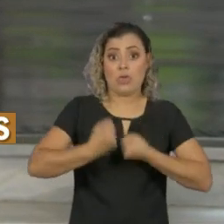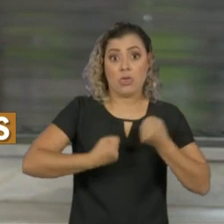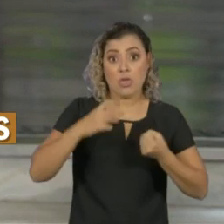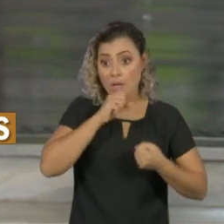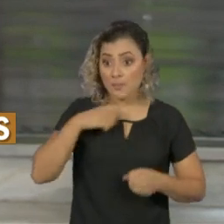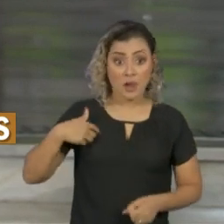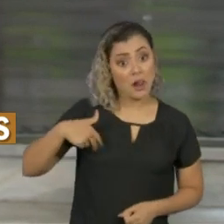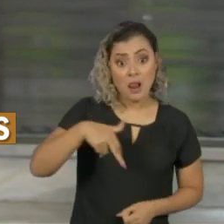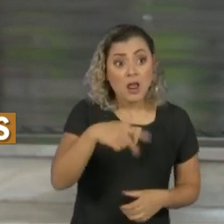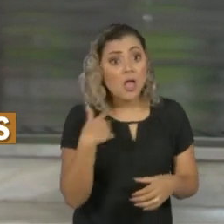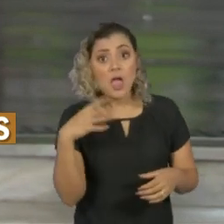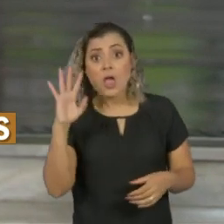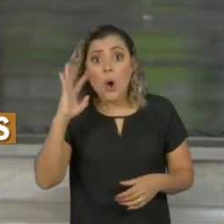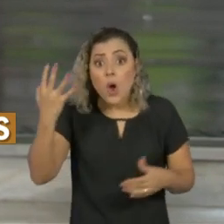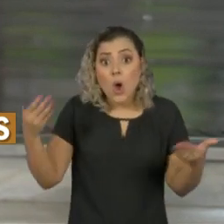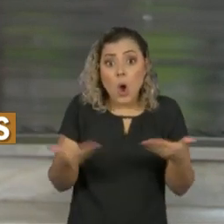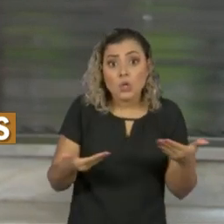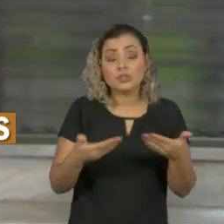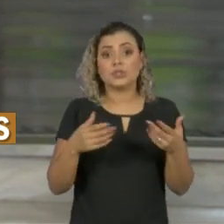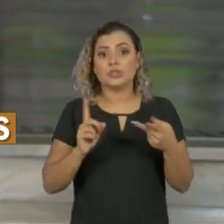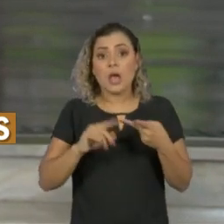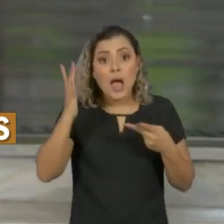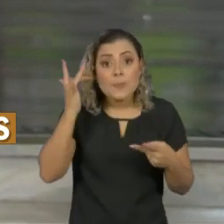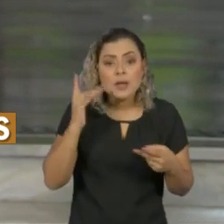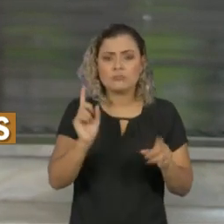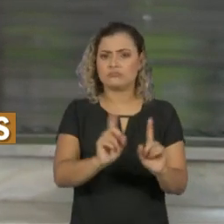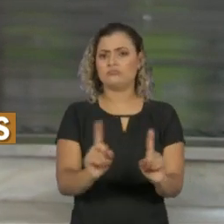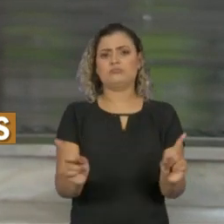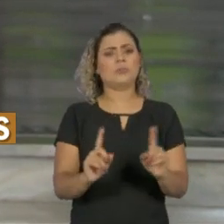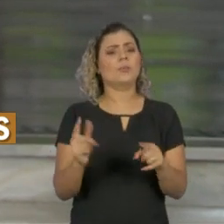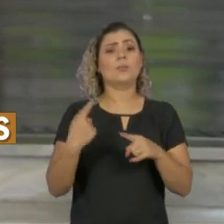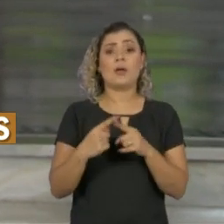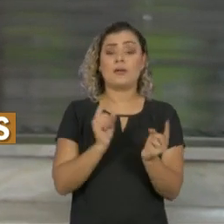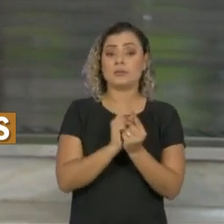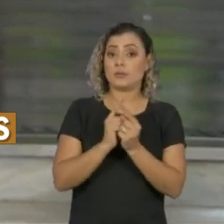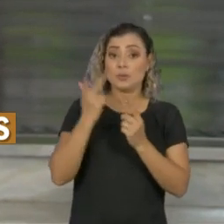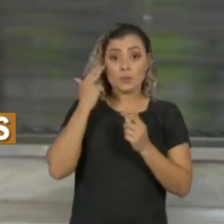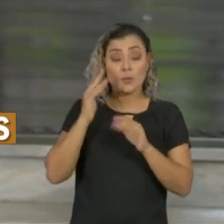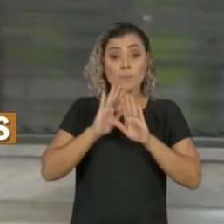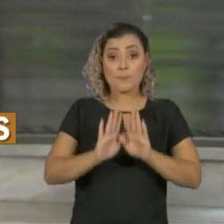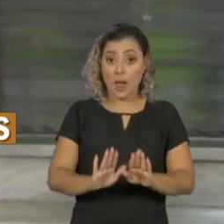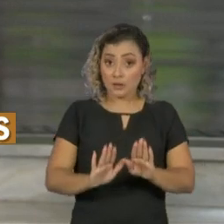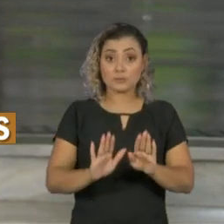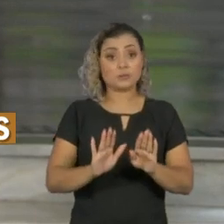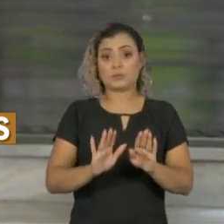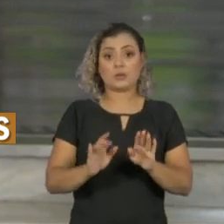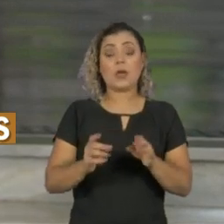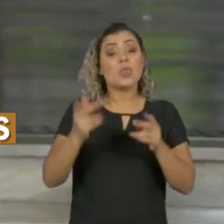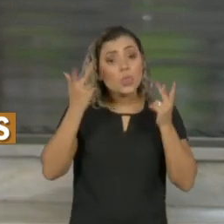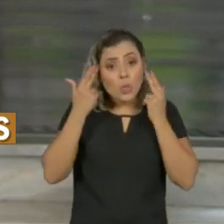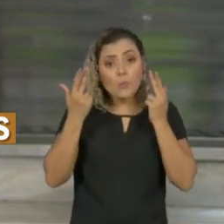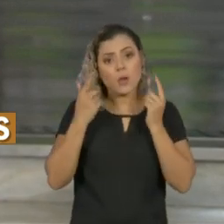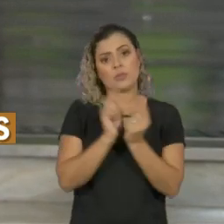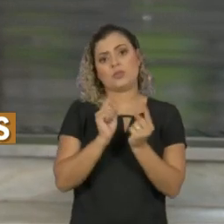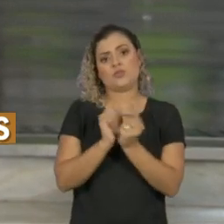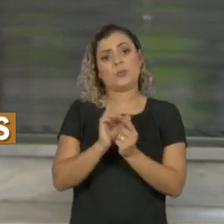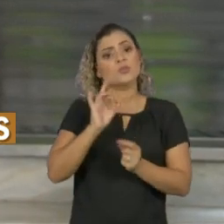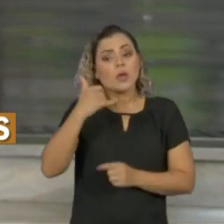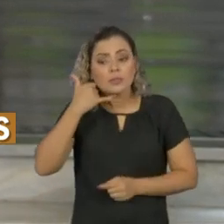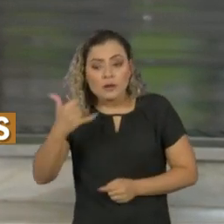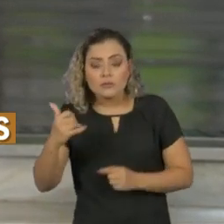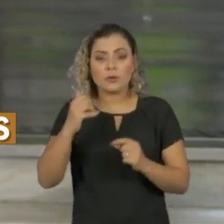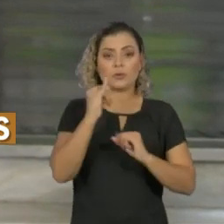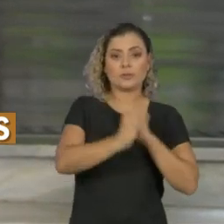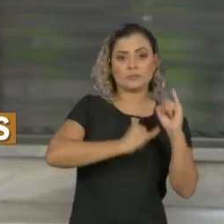3 órgãos no dia de hoje, no dia de amanhã, pois o atendimento será normal, apenas deixará de ser presencial.